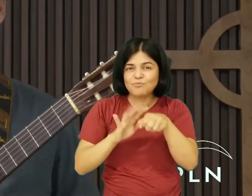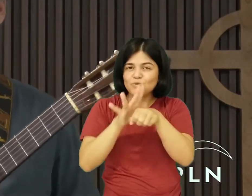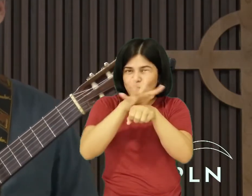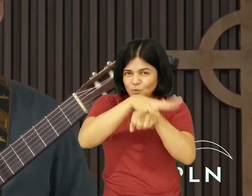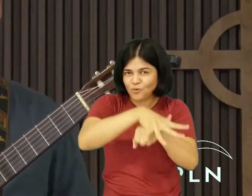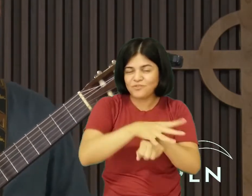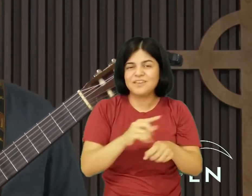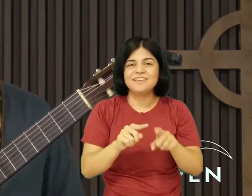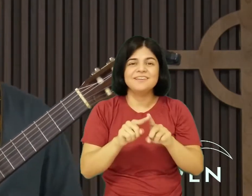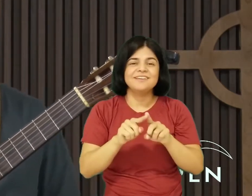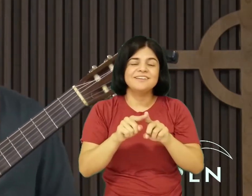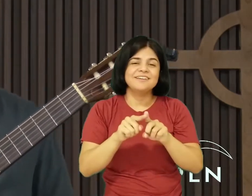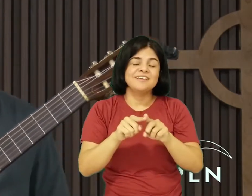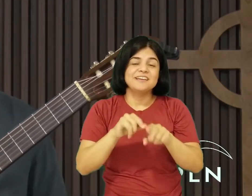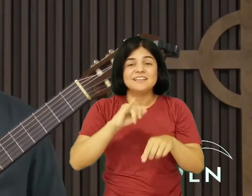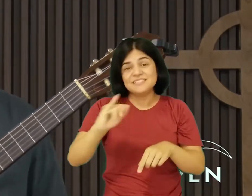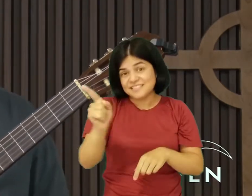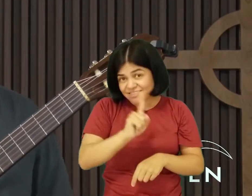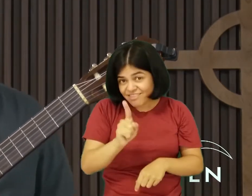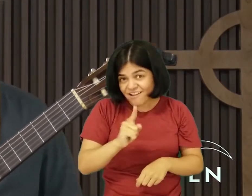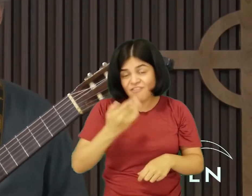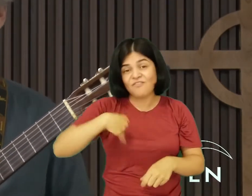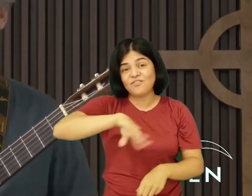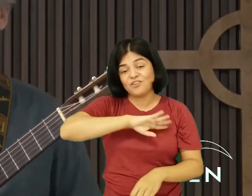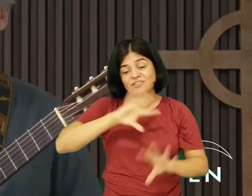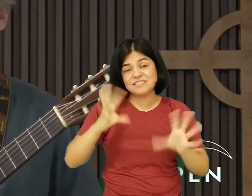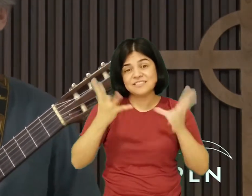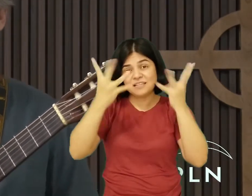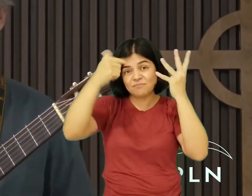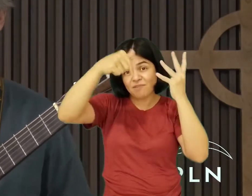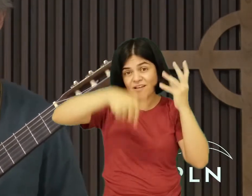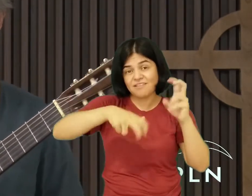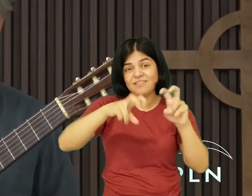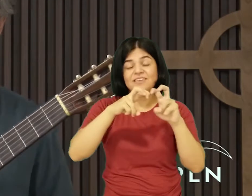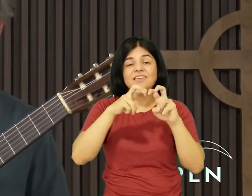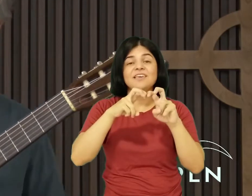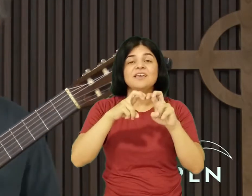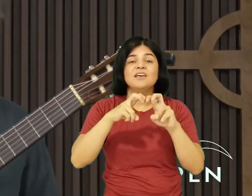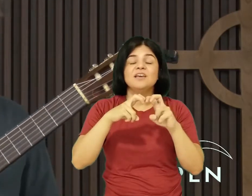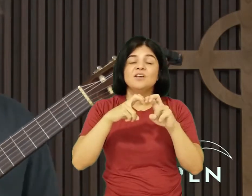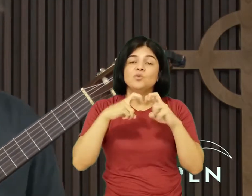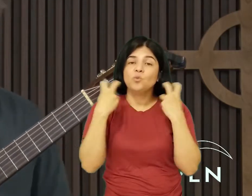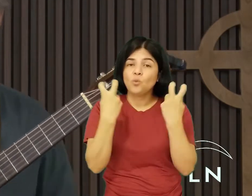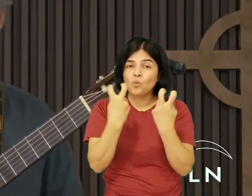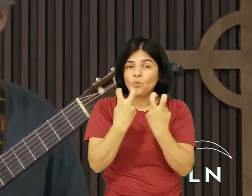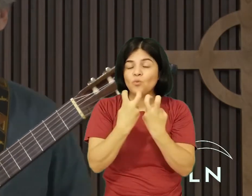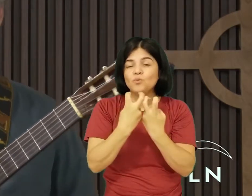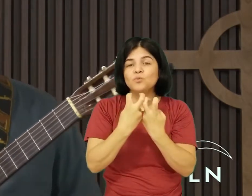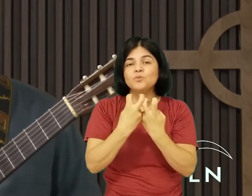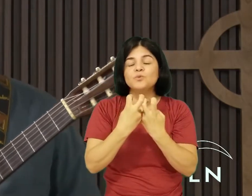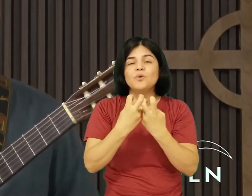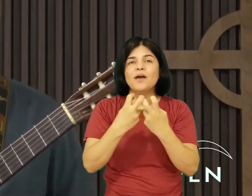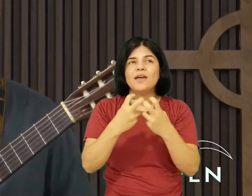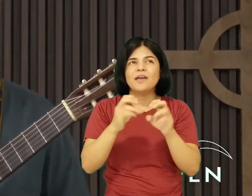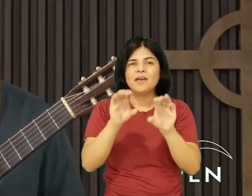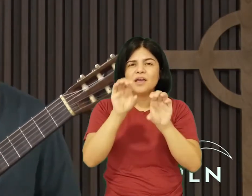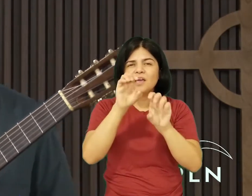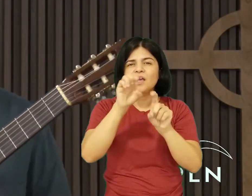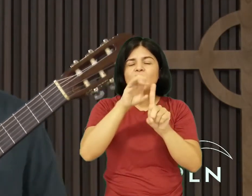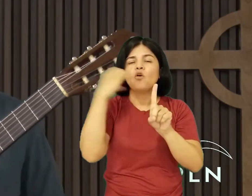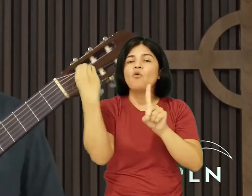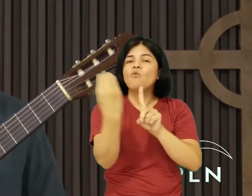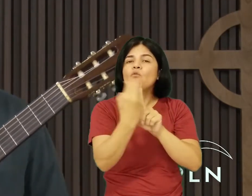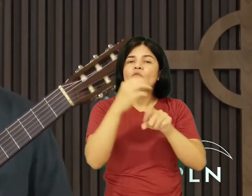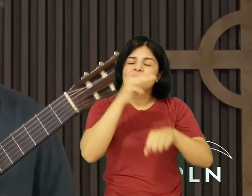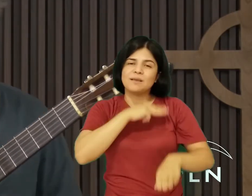estaremos celebrando aqui na Igreja Presbiteriana do Lago Norte a nossa conferência missionária. Já estávamos aí sonhando com ela há um tempo,